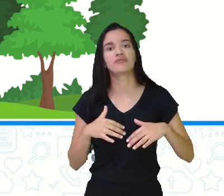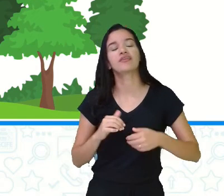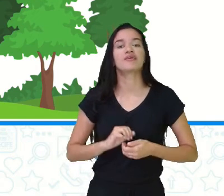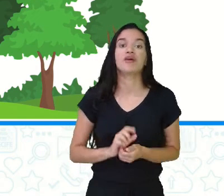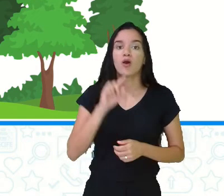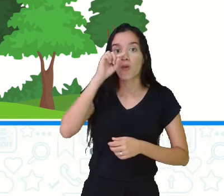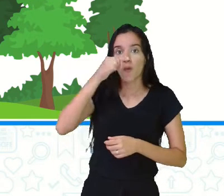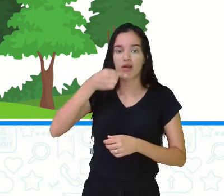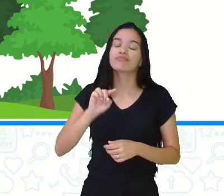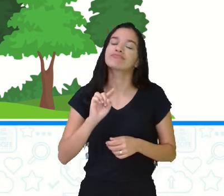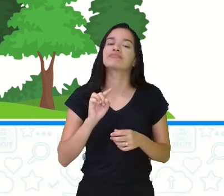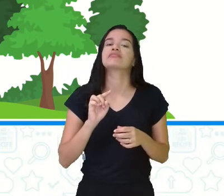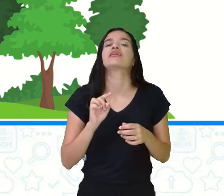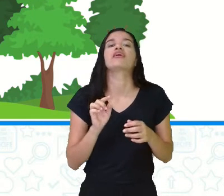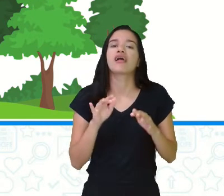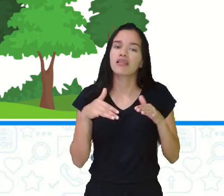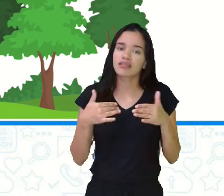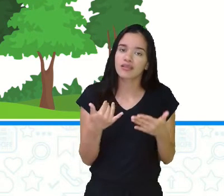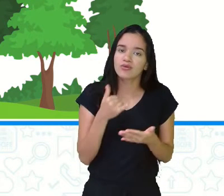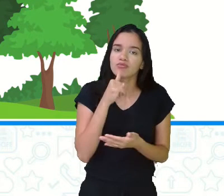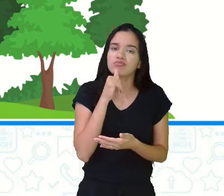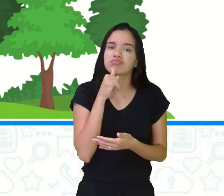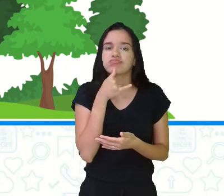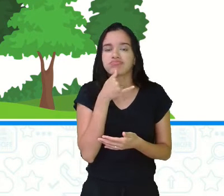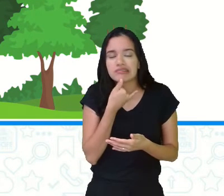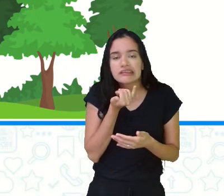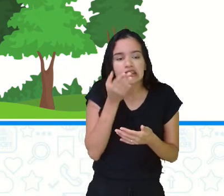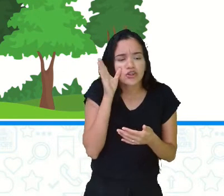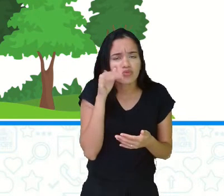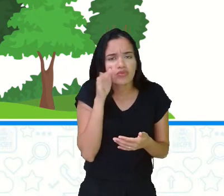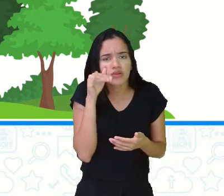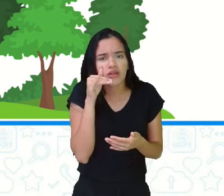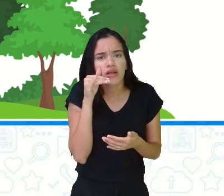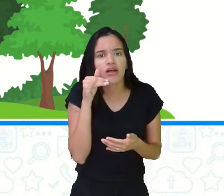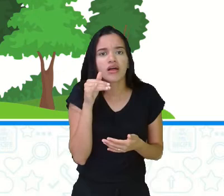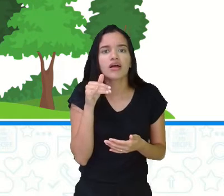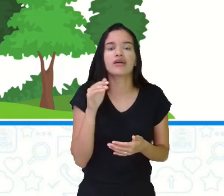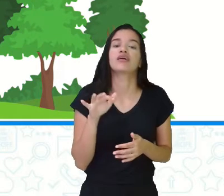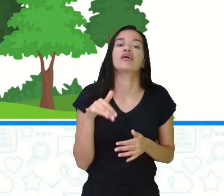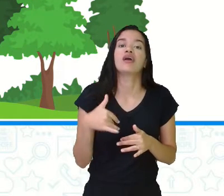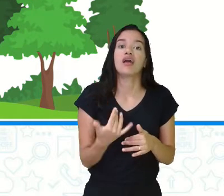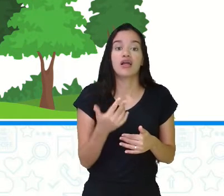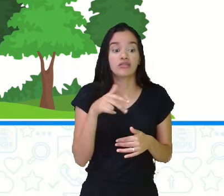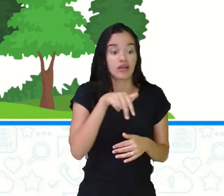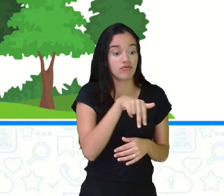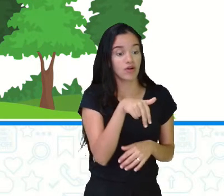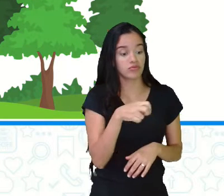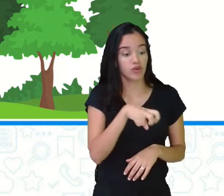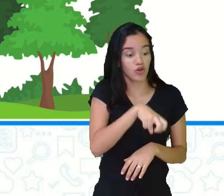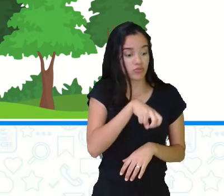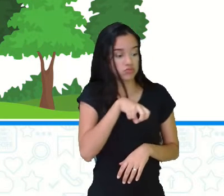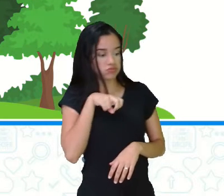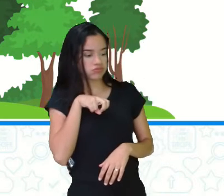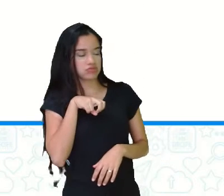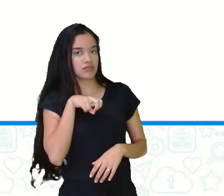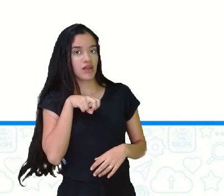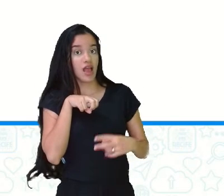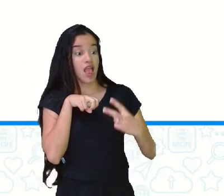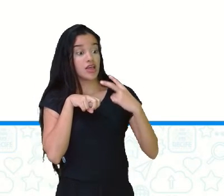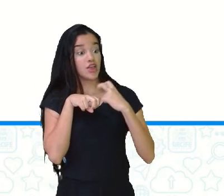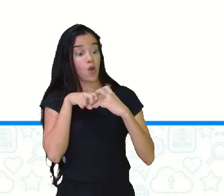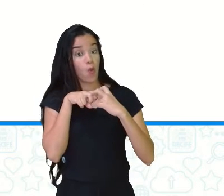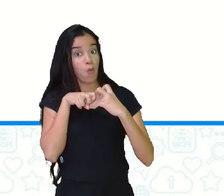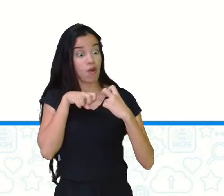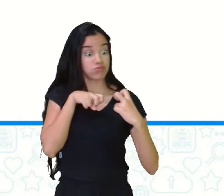Ajanacu. Lamentando sua curiosidade, ele andava para trás, para não ser engolido pela cobra que o puxava para dentro